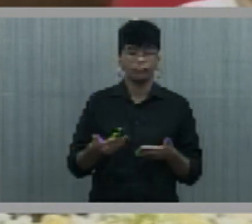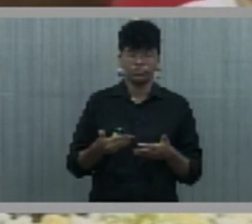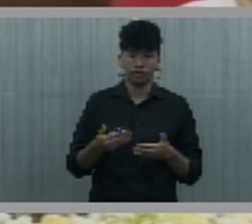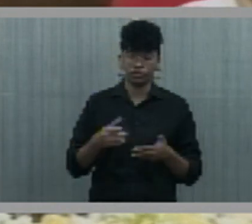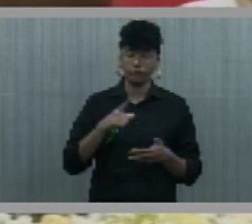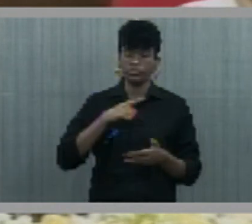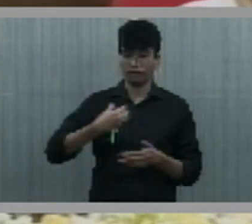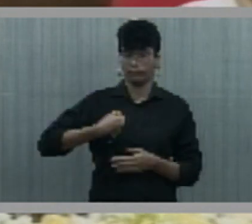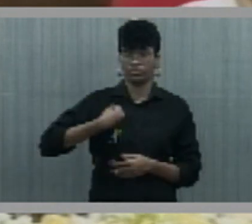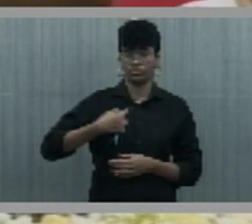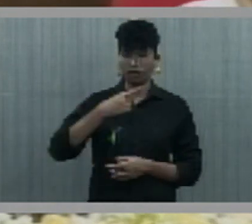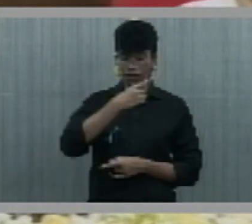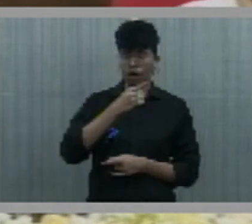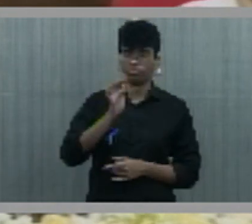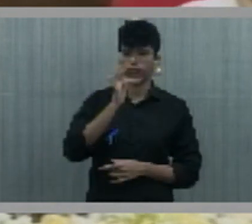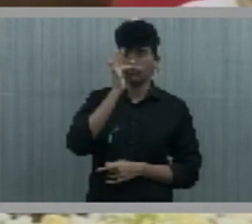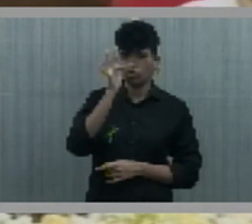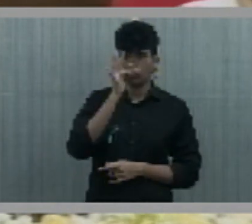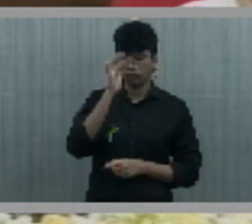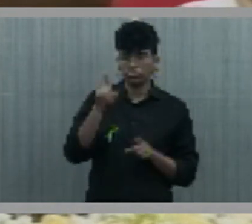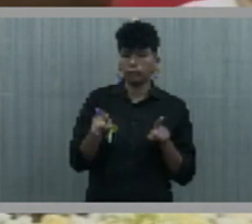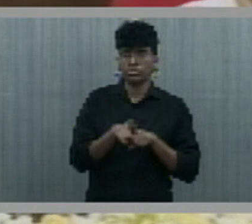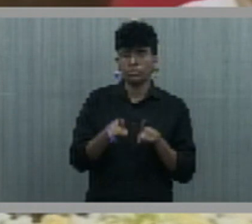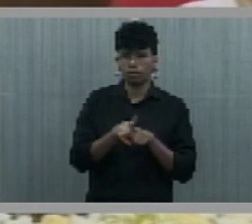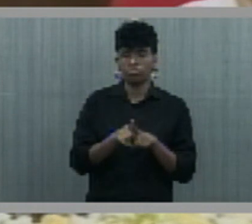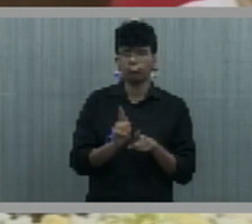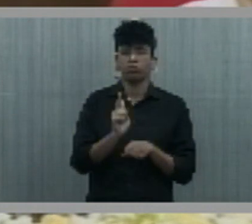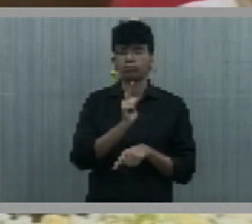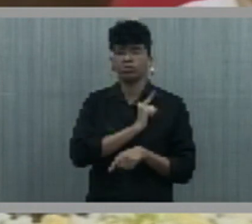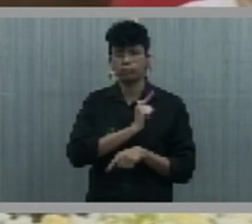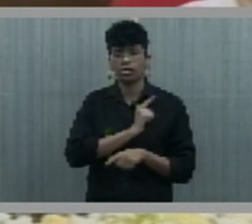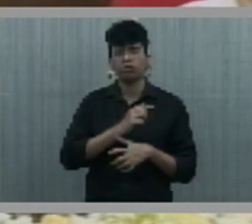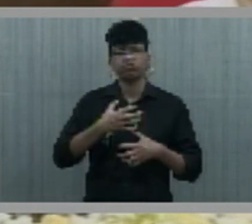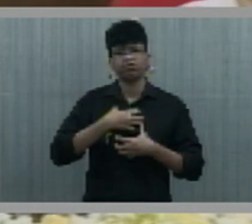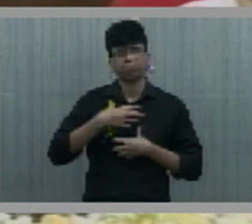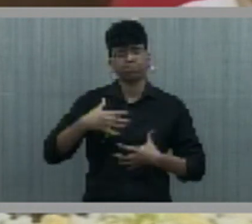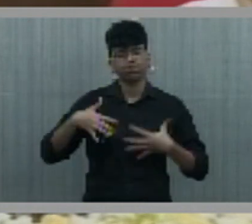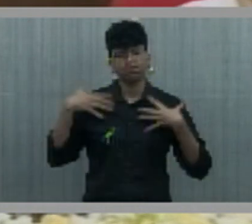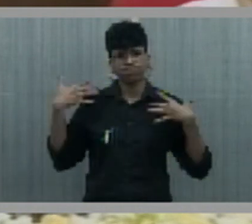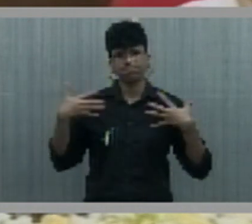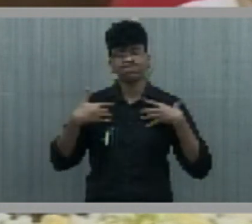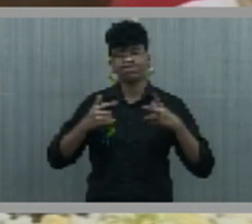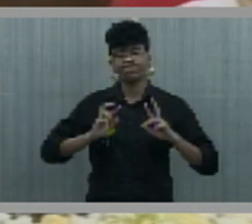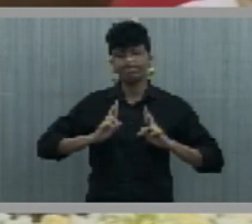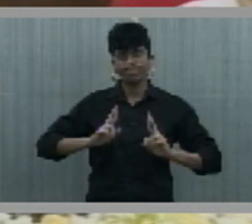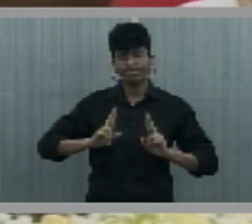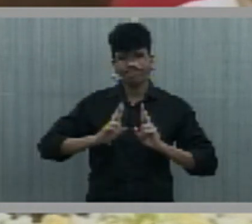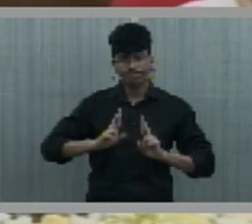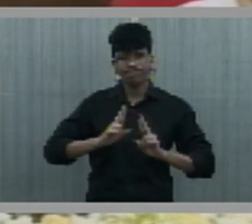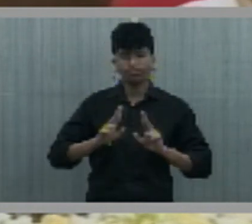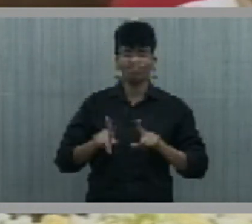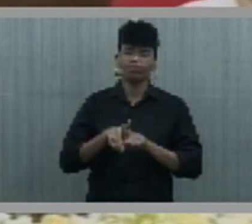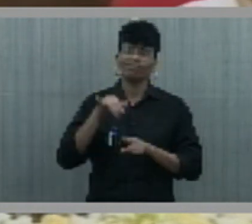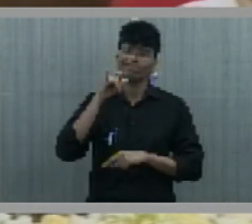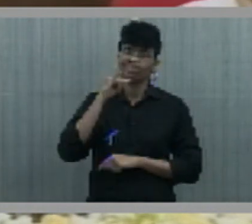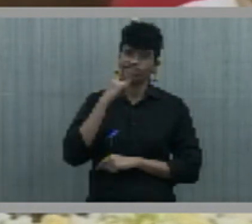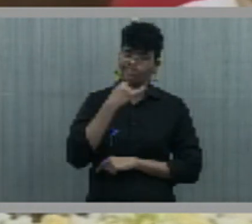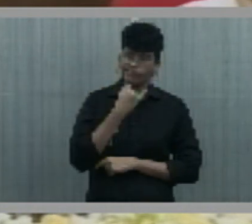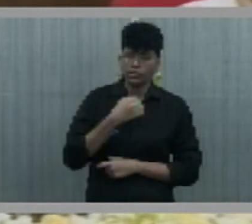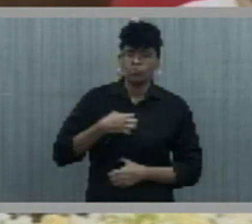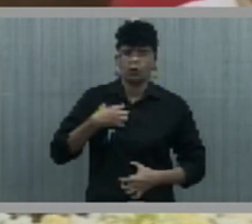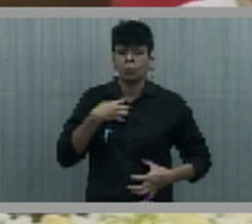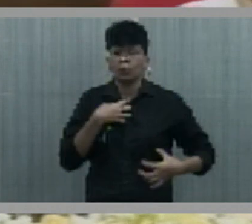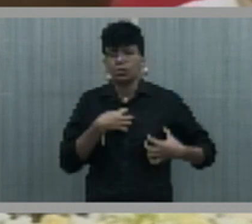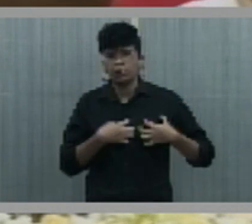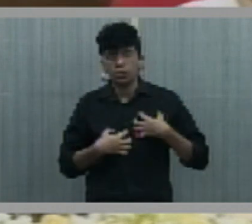Floriano, tendo também no coração as alegrias e as esperanças, as tristezas e as